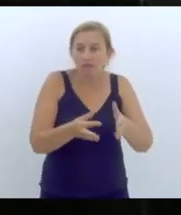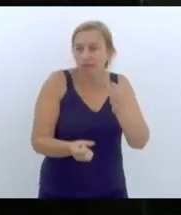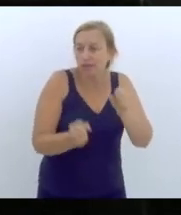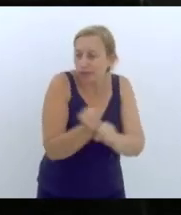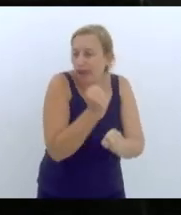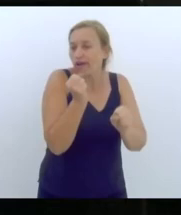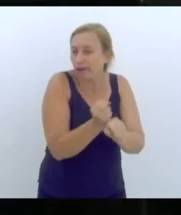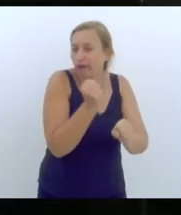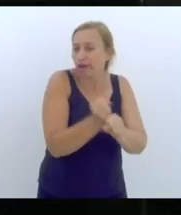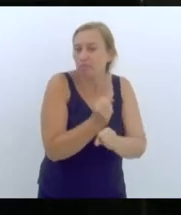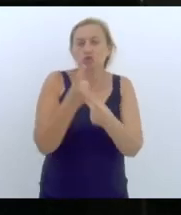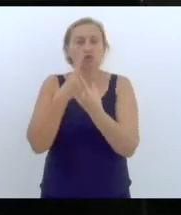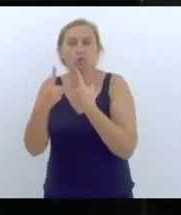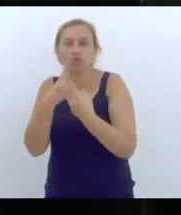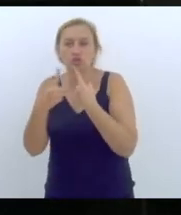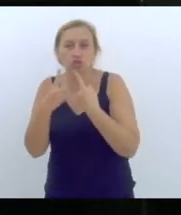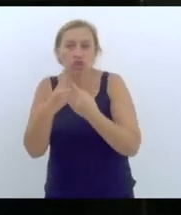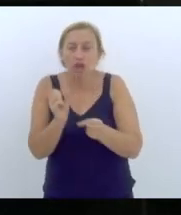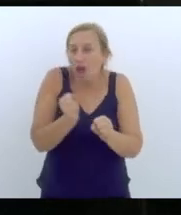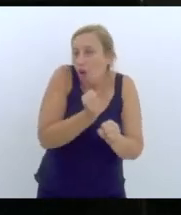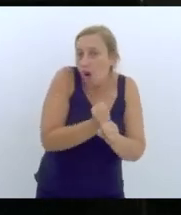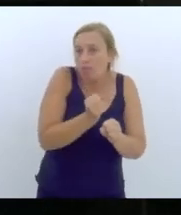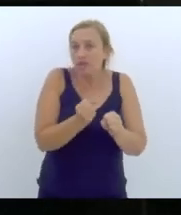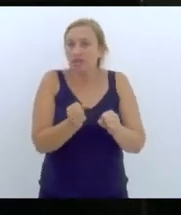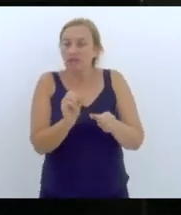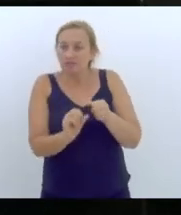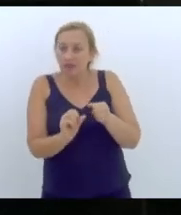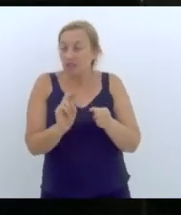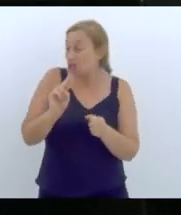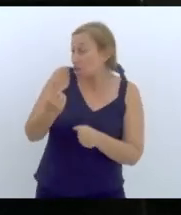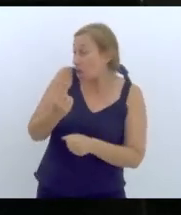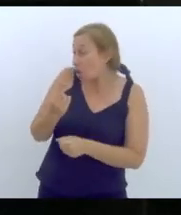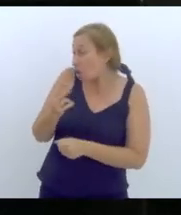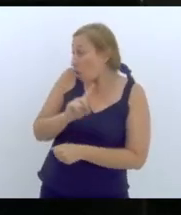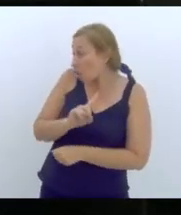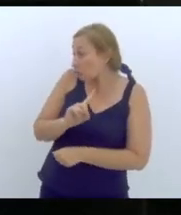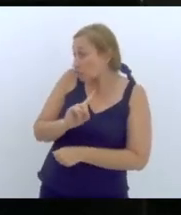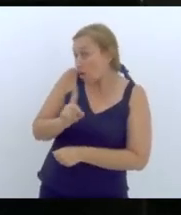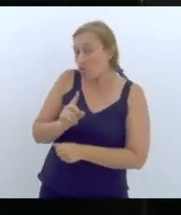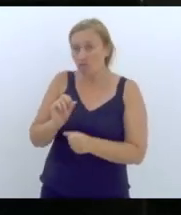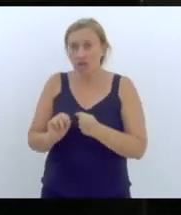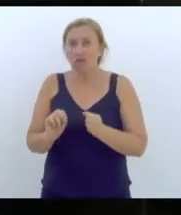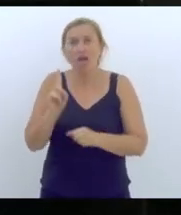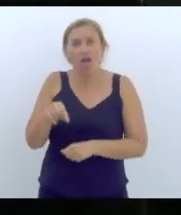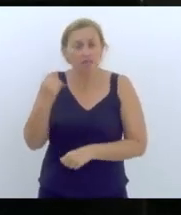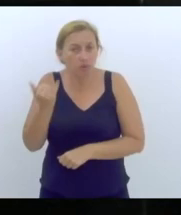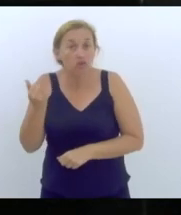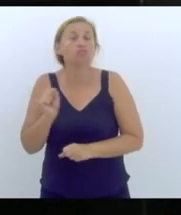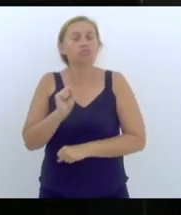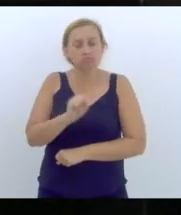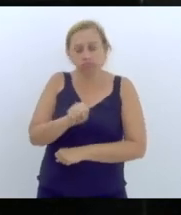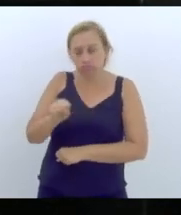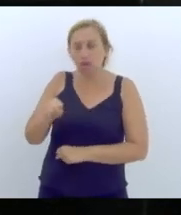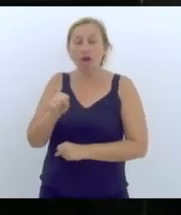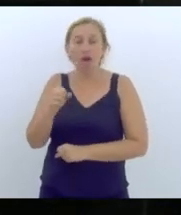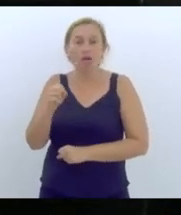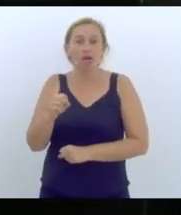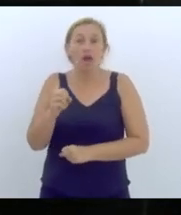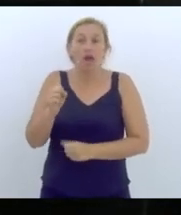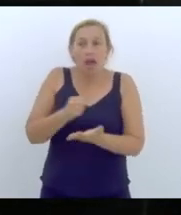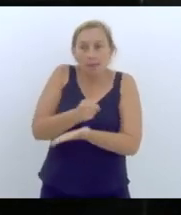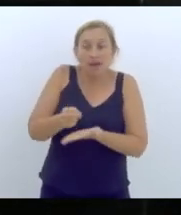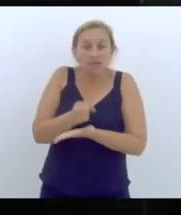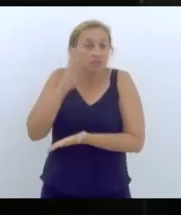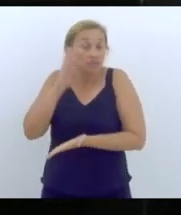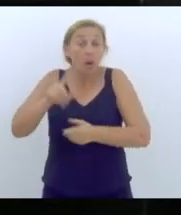em discutir a obra que foi feita, a obra que não foi feita. Isso é importante, isso é fundamental, mas